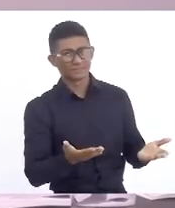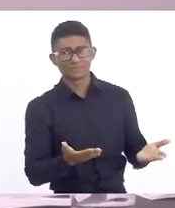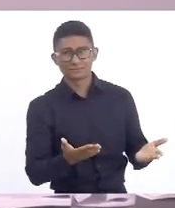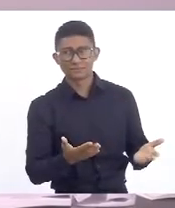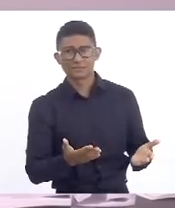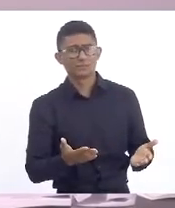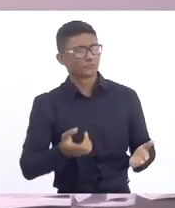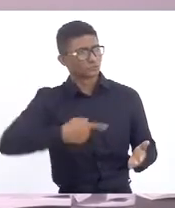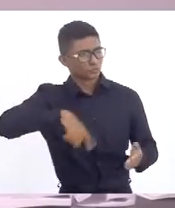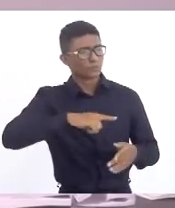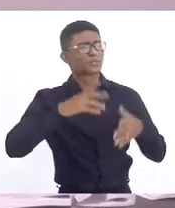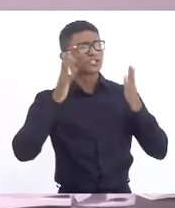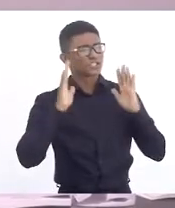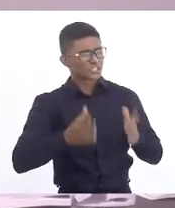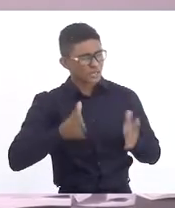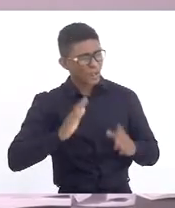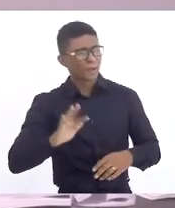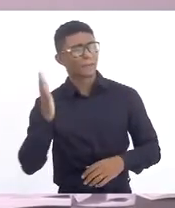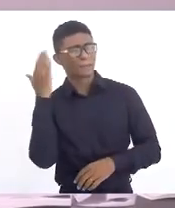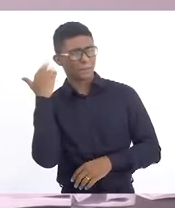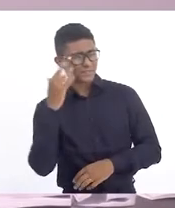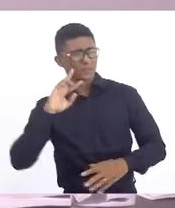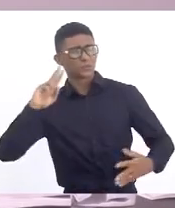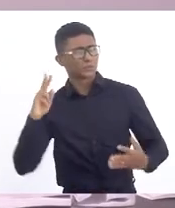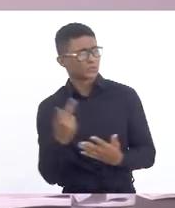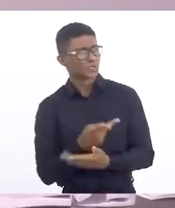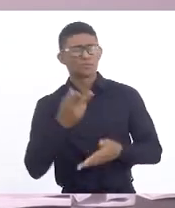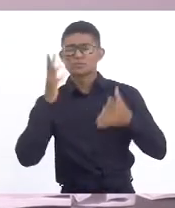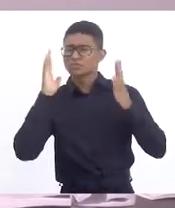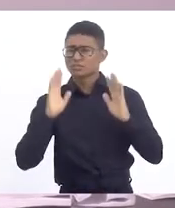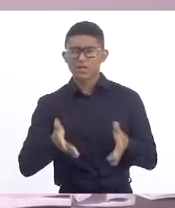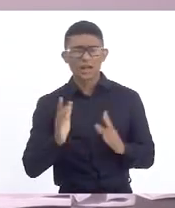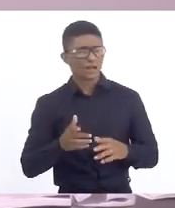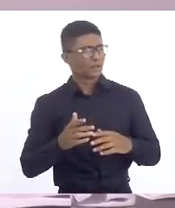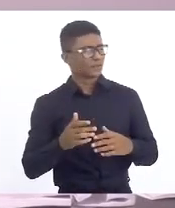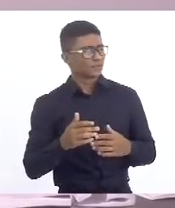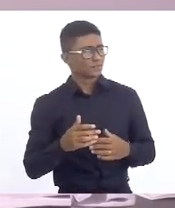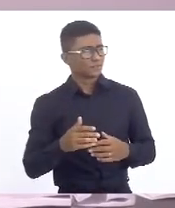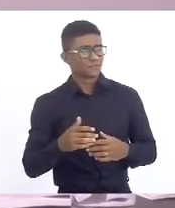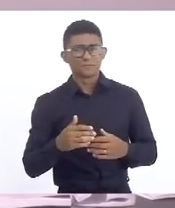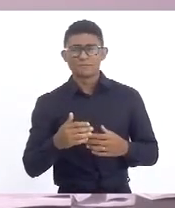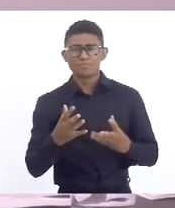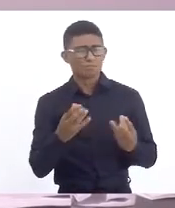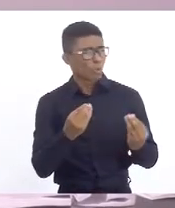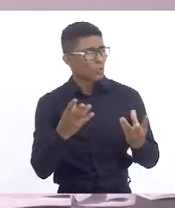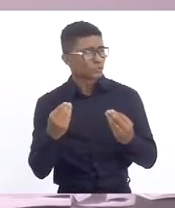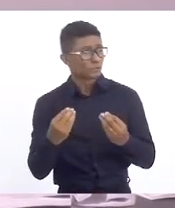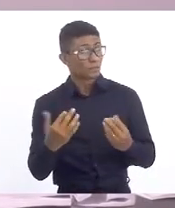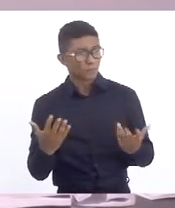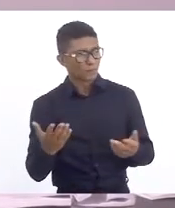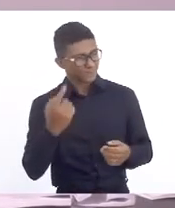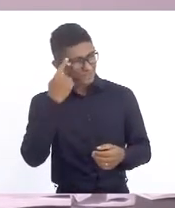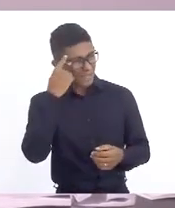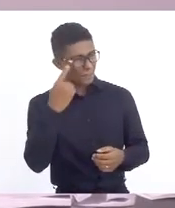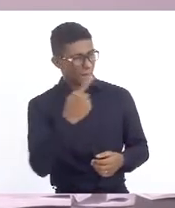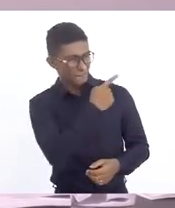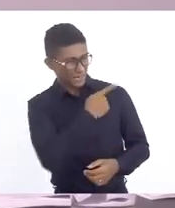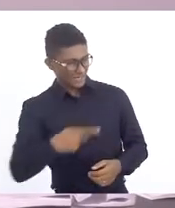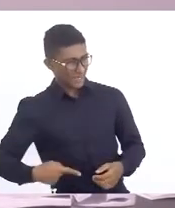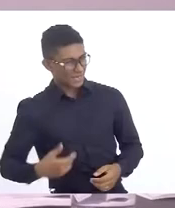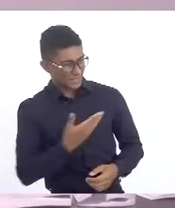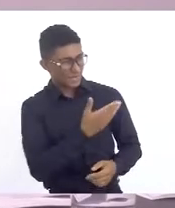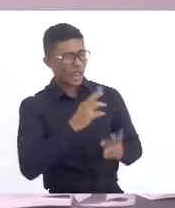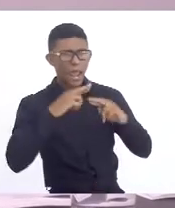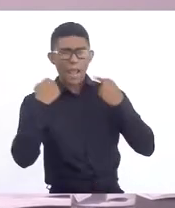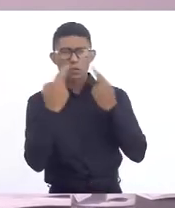que nós já passamos por vários momentos na CEDAE, por diversos gestores. E esse último presidente, ele foi embora, abandonou